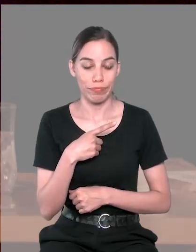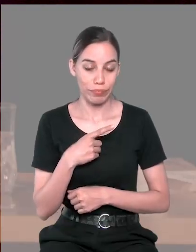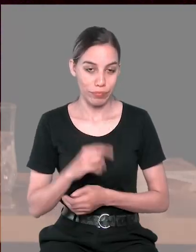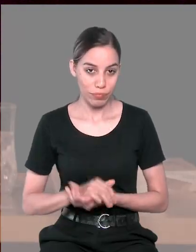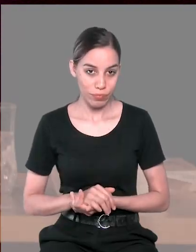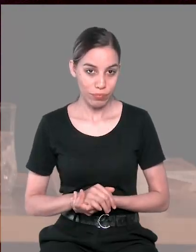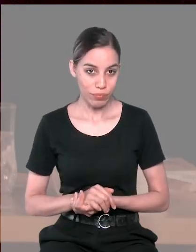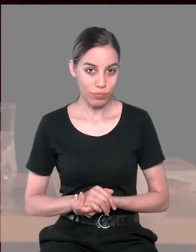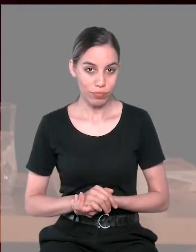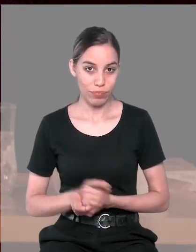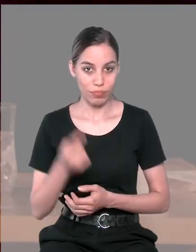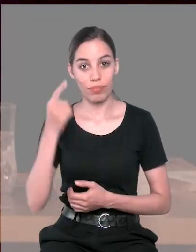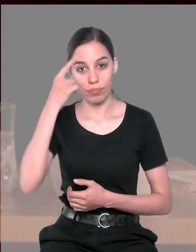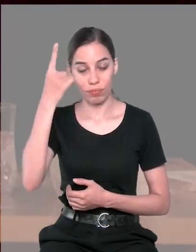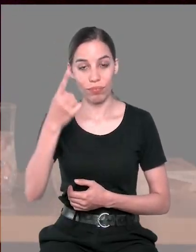Essa é a ideia.